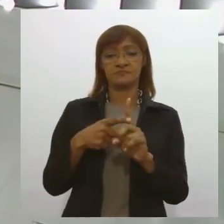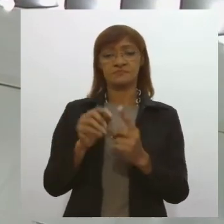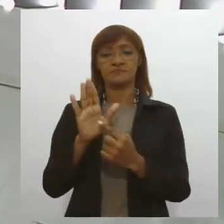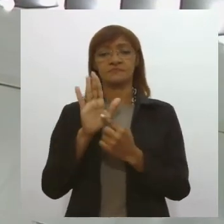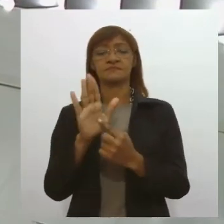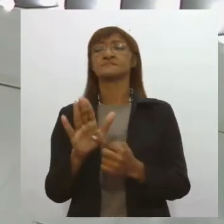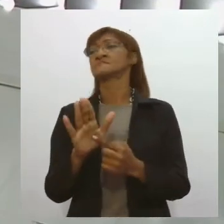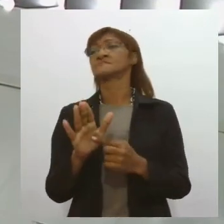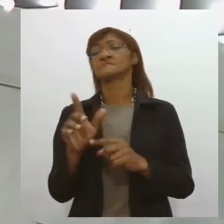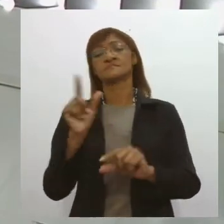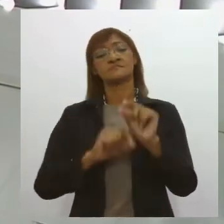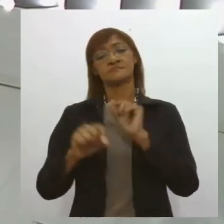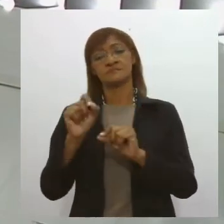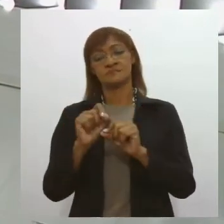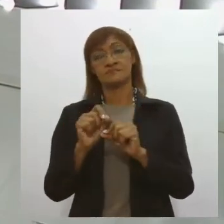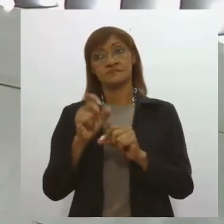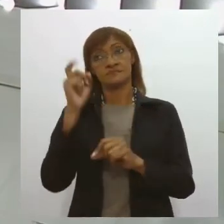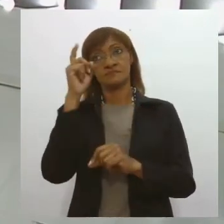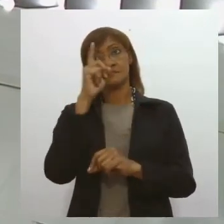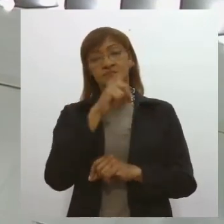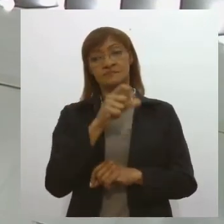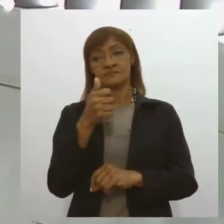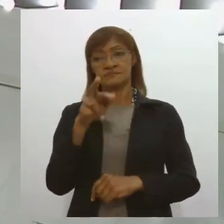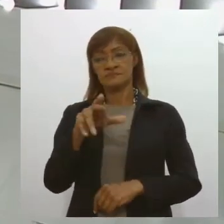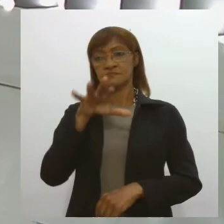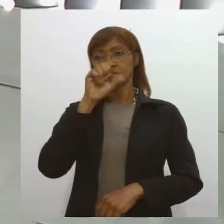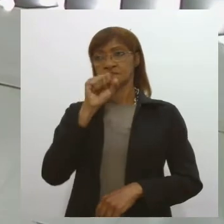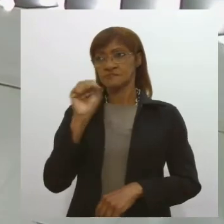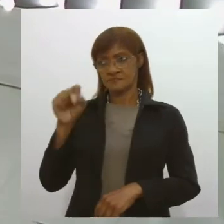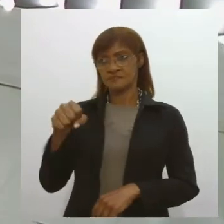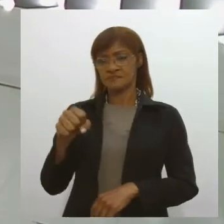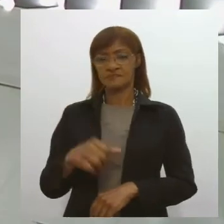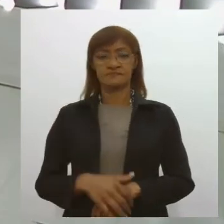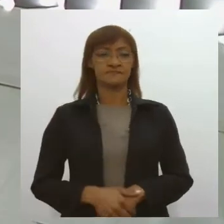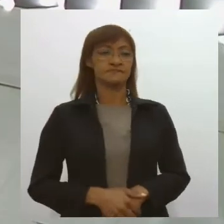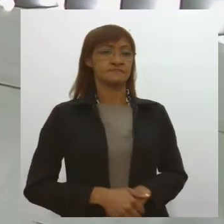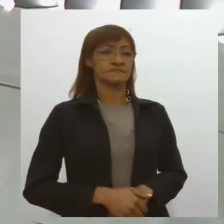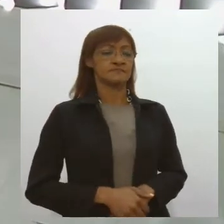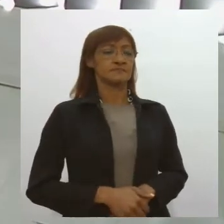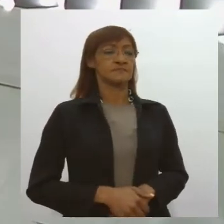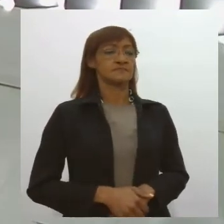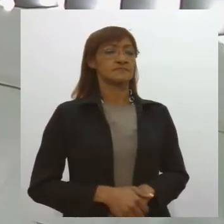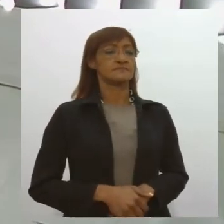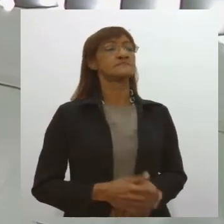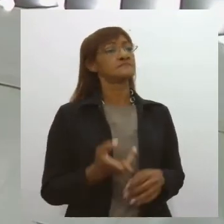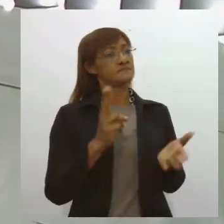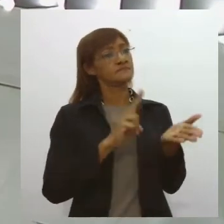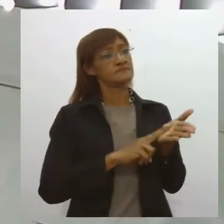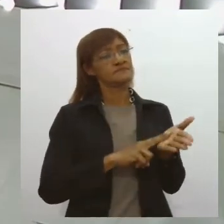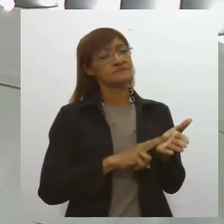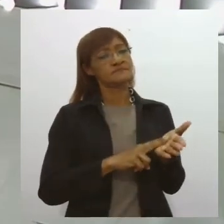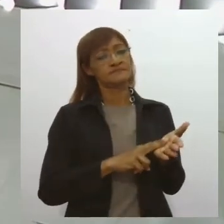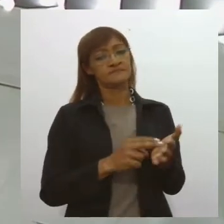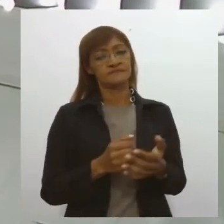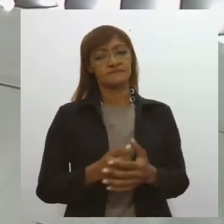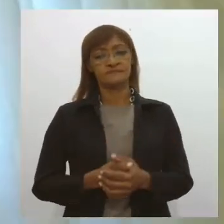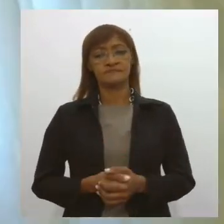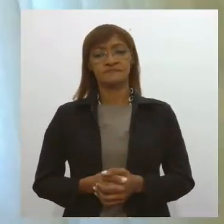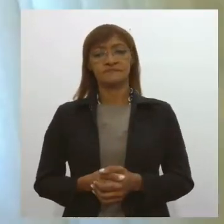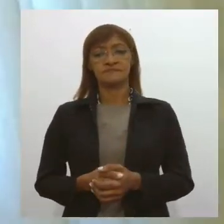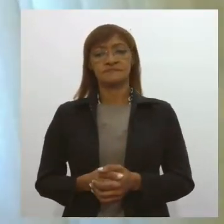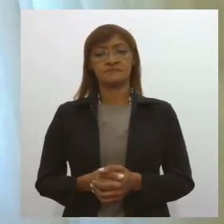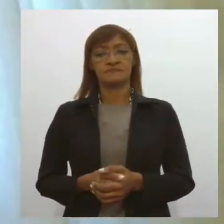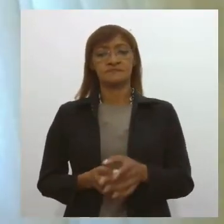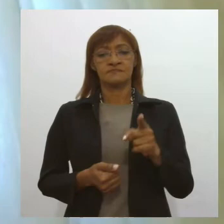a probabilidade de complicações respiratórias no decurso da Covid, doutora? Sim, como